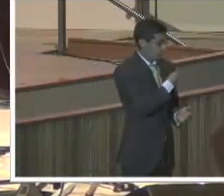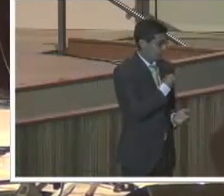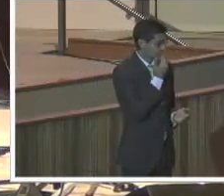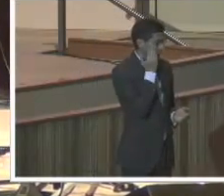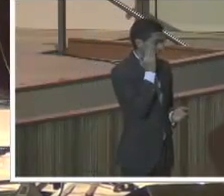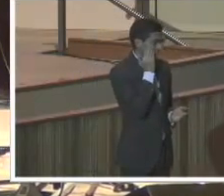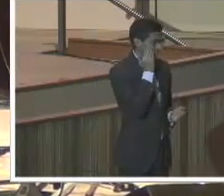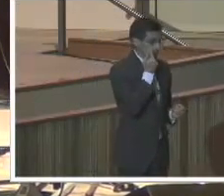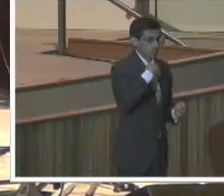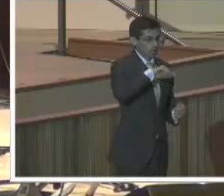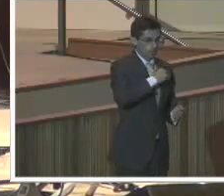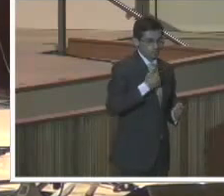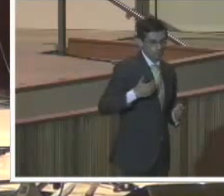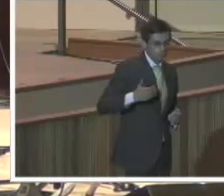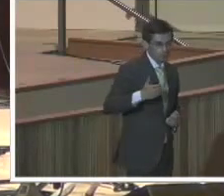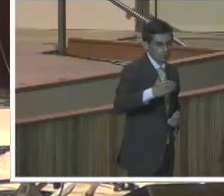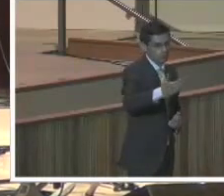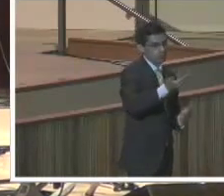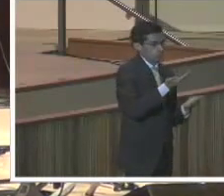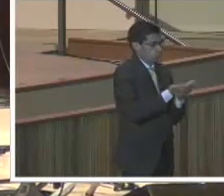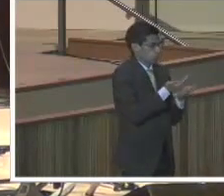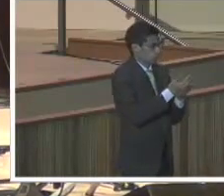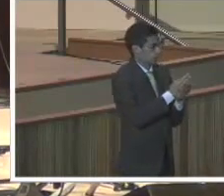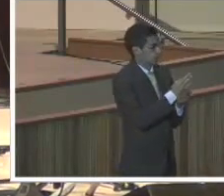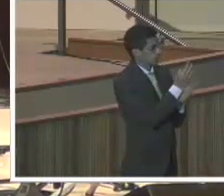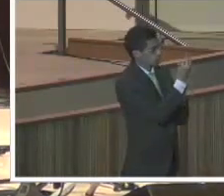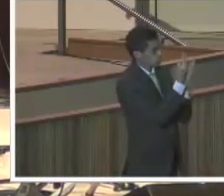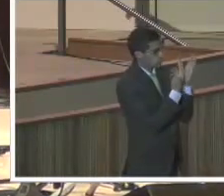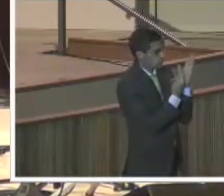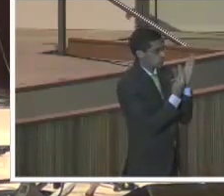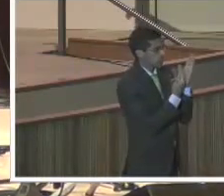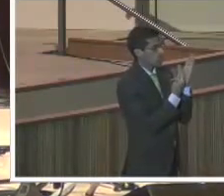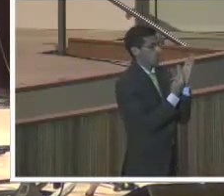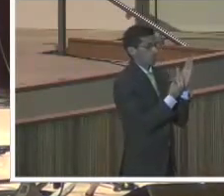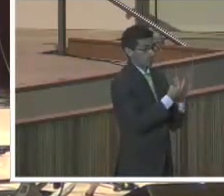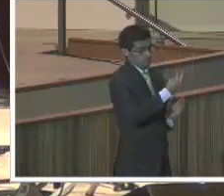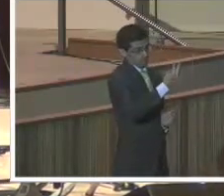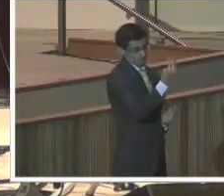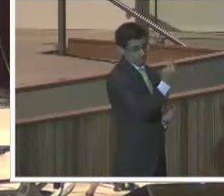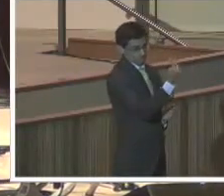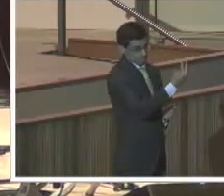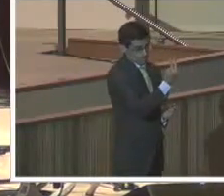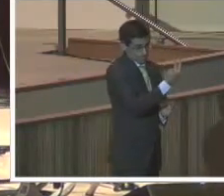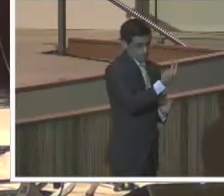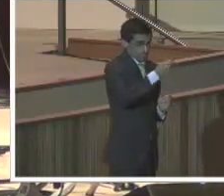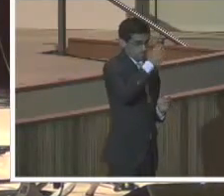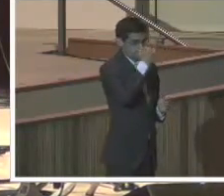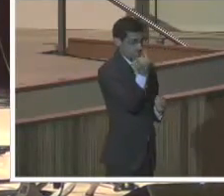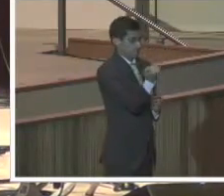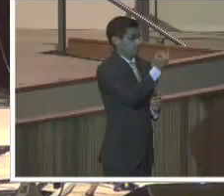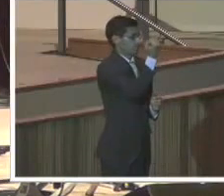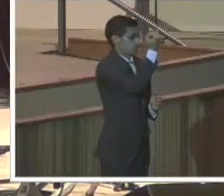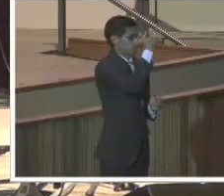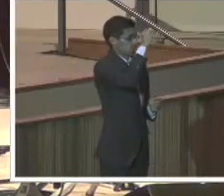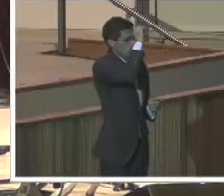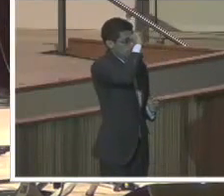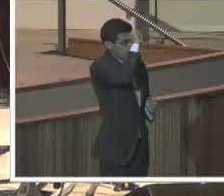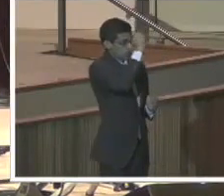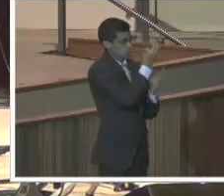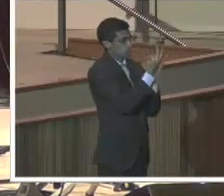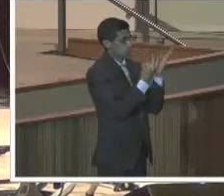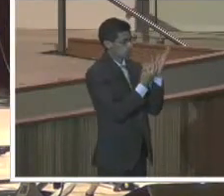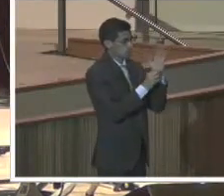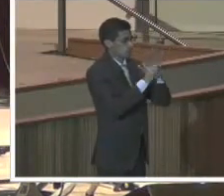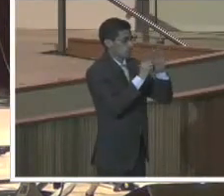queria continuar a estudar esse texto, e eu queria ir para uma terceira lição que esse texto vai ensinar, e que se encontra